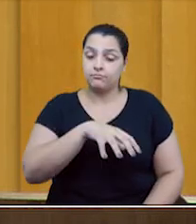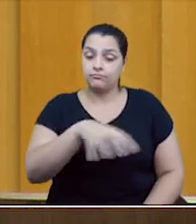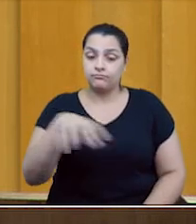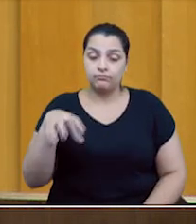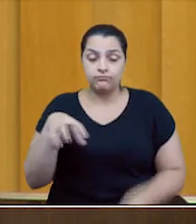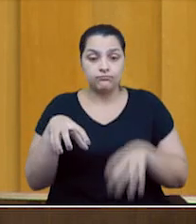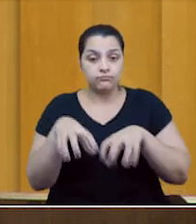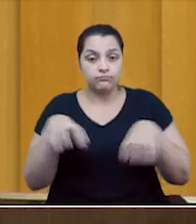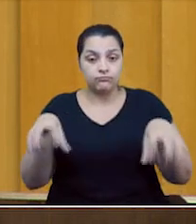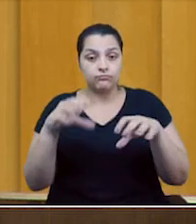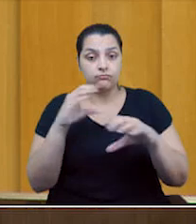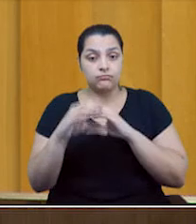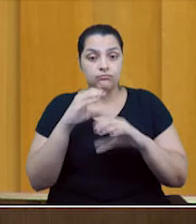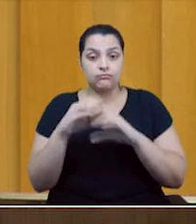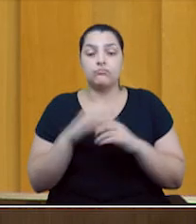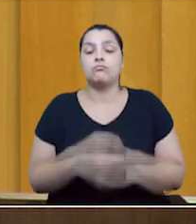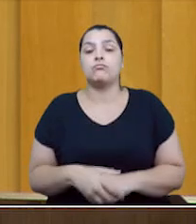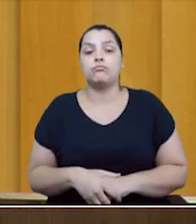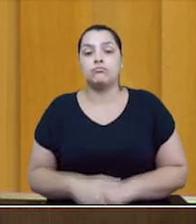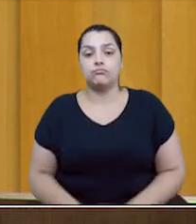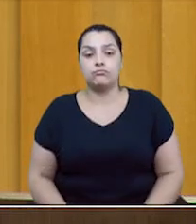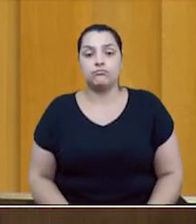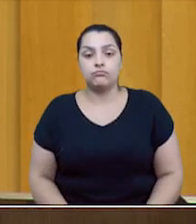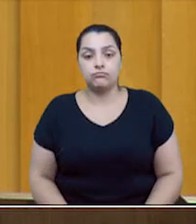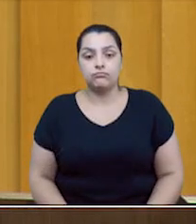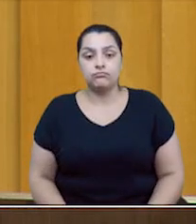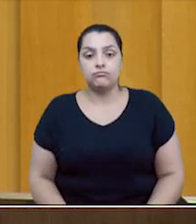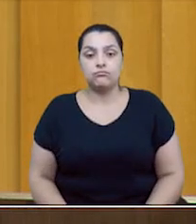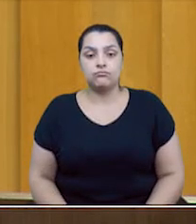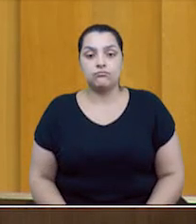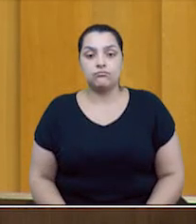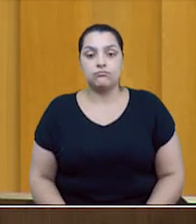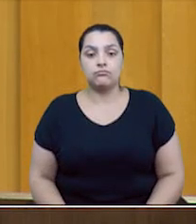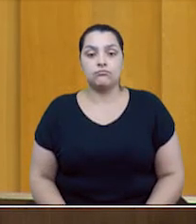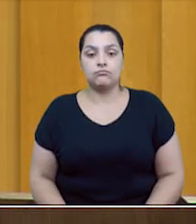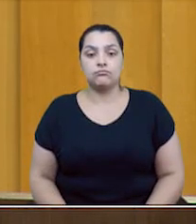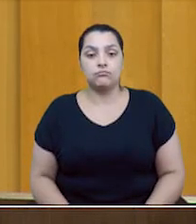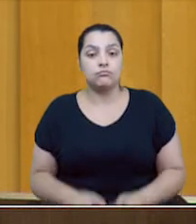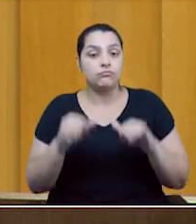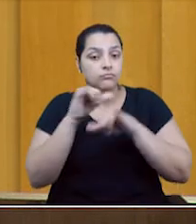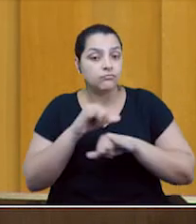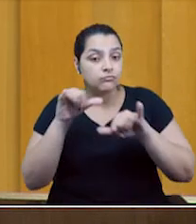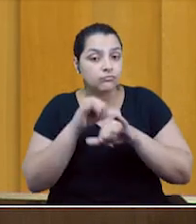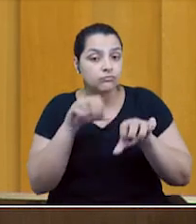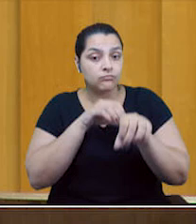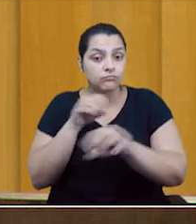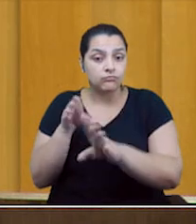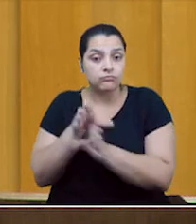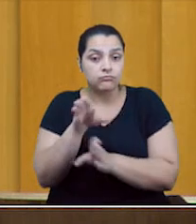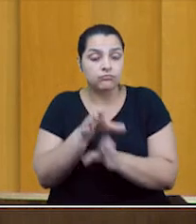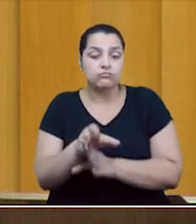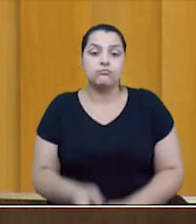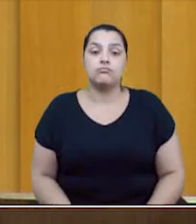de comunicação de cada tribunal. É educar, é informar e é orientar a